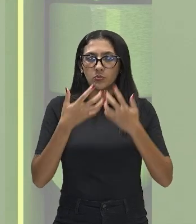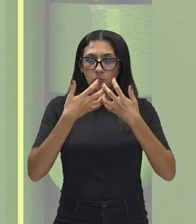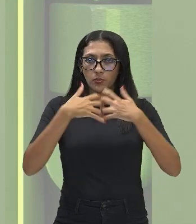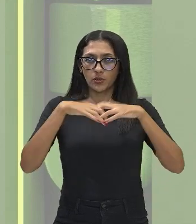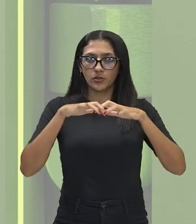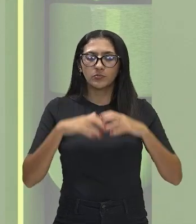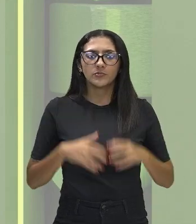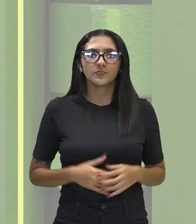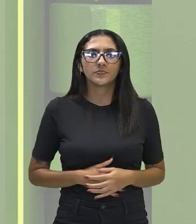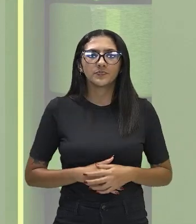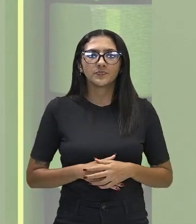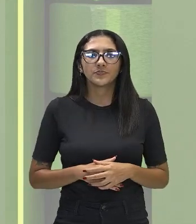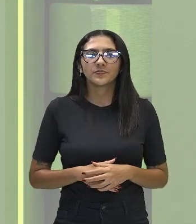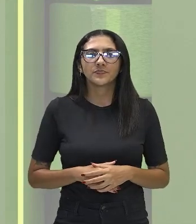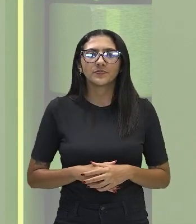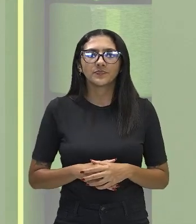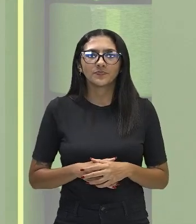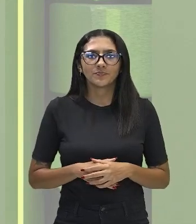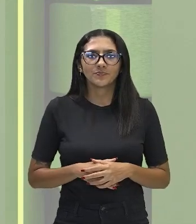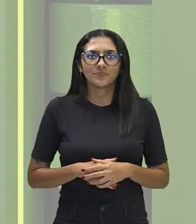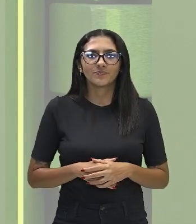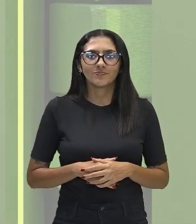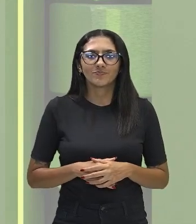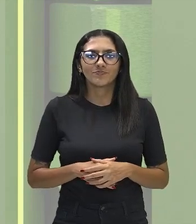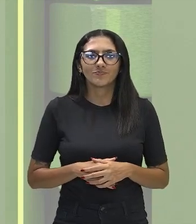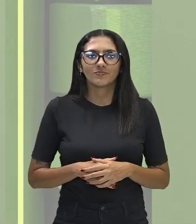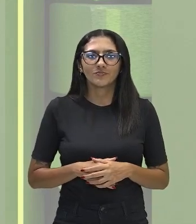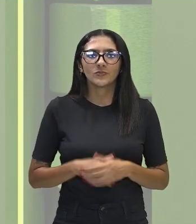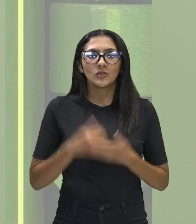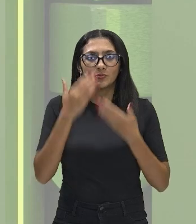correto? Muito obrigada pela sua